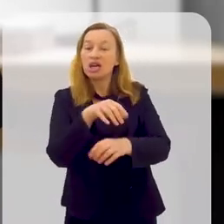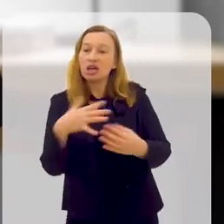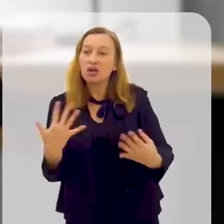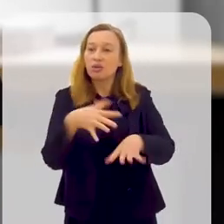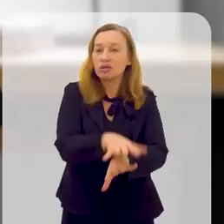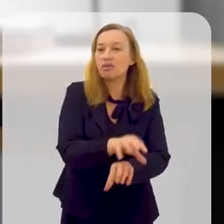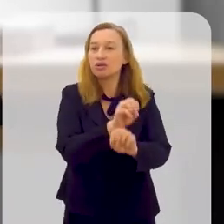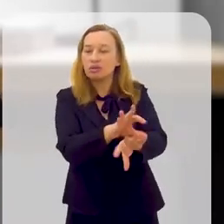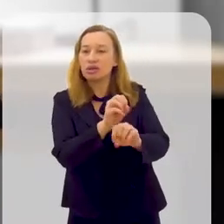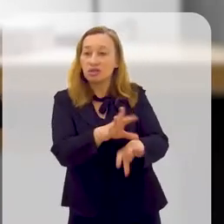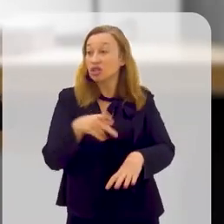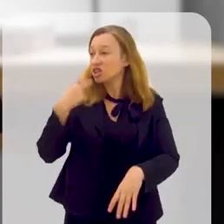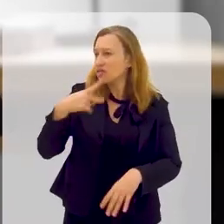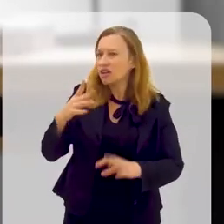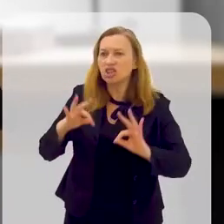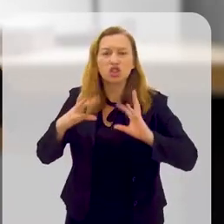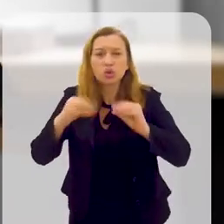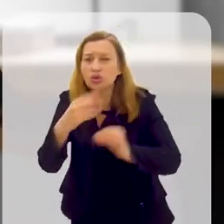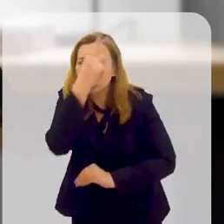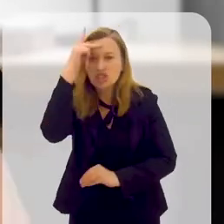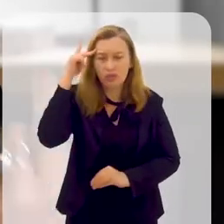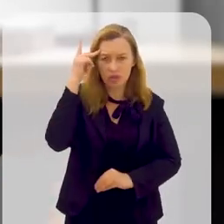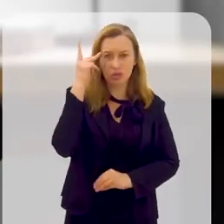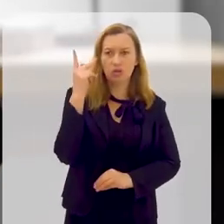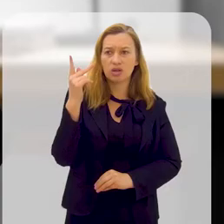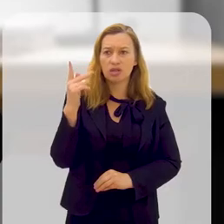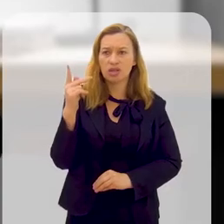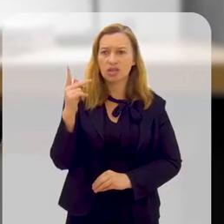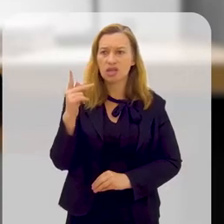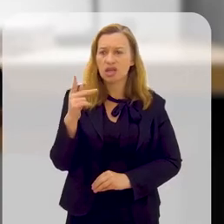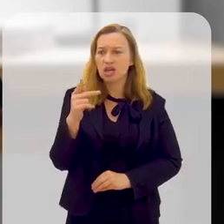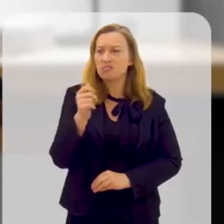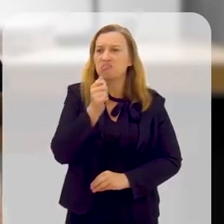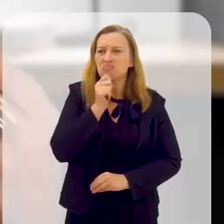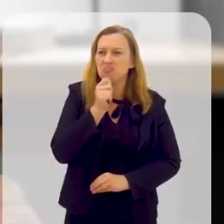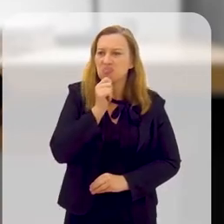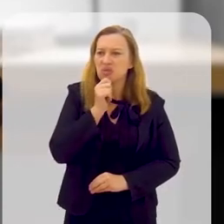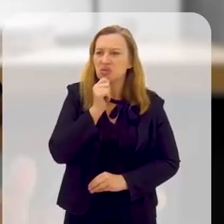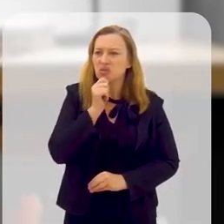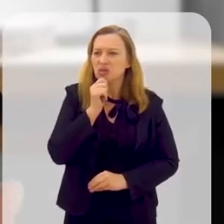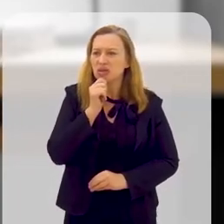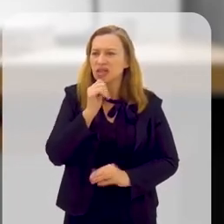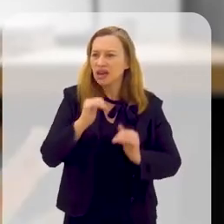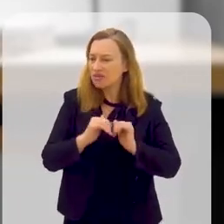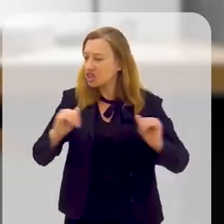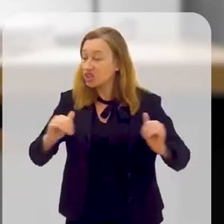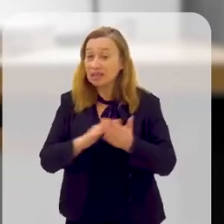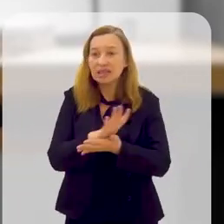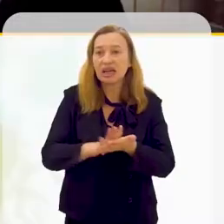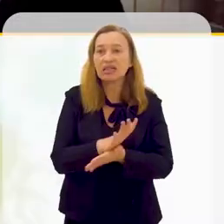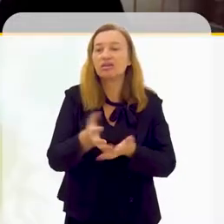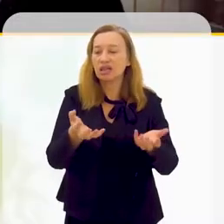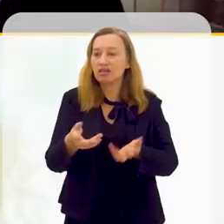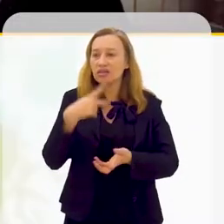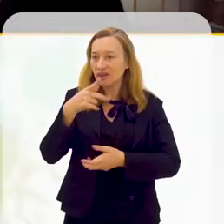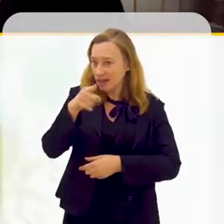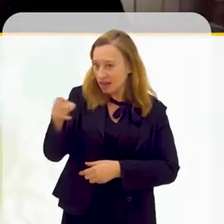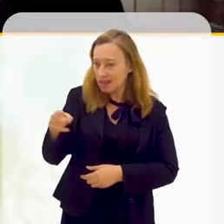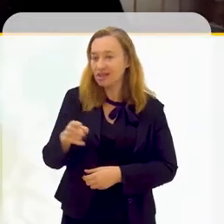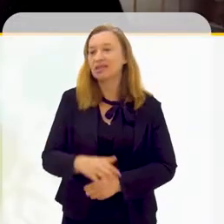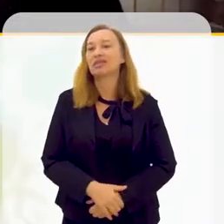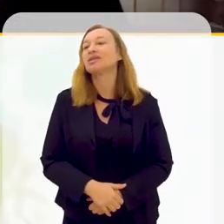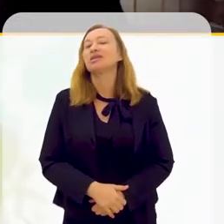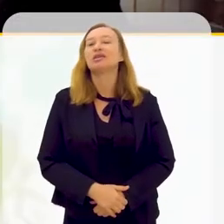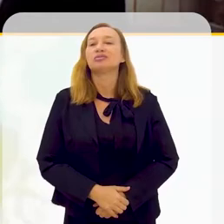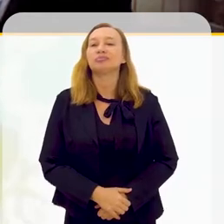inclusão e educação quando a gente fala disso a gente está falando de todas as pessoas ninguém aqui tá imune a nada eu queria os